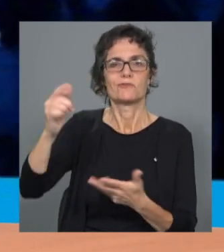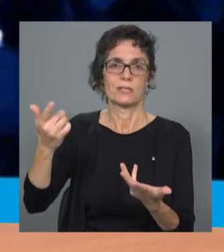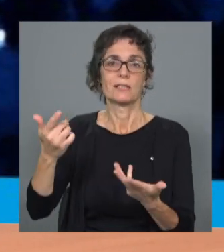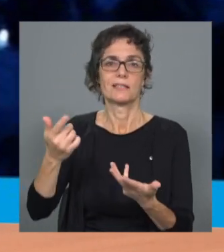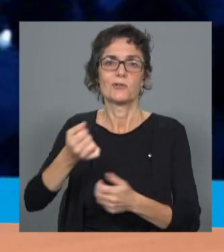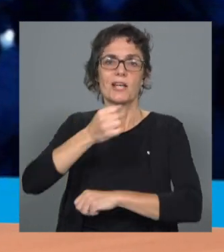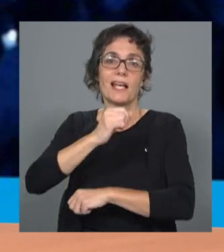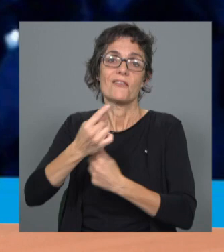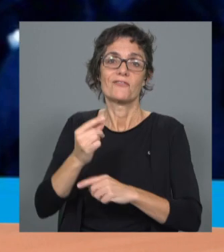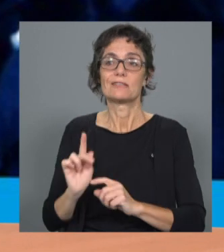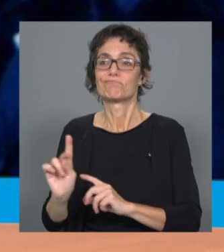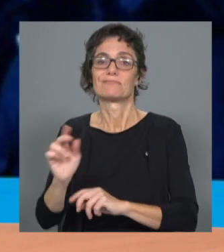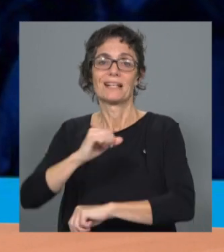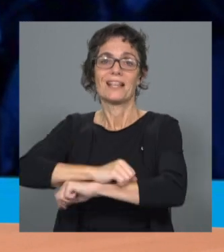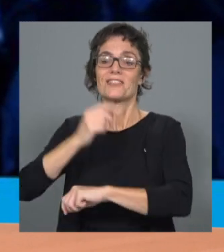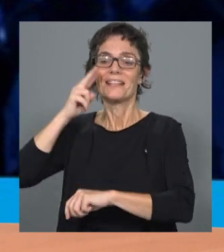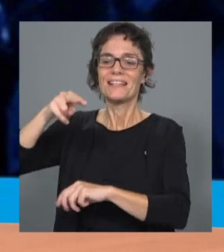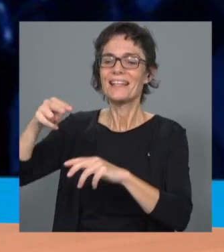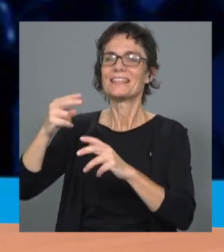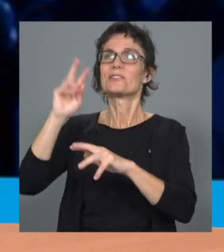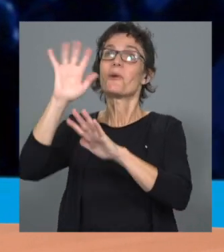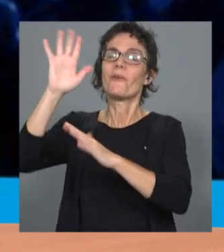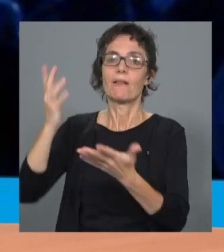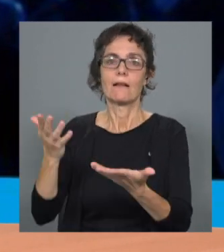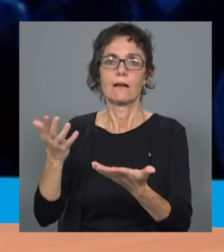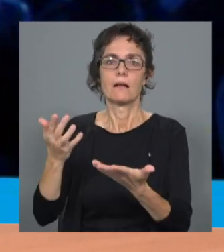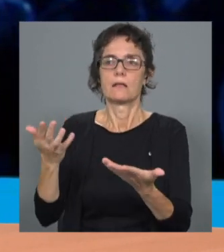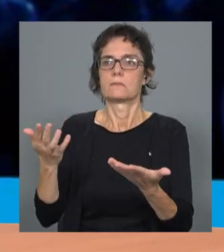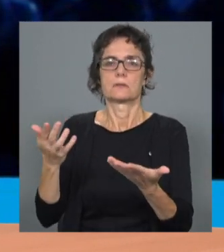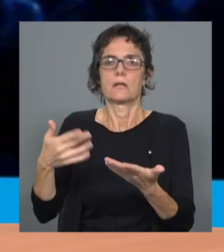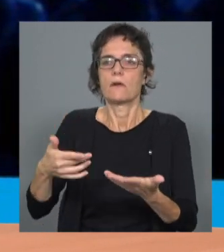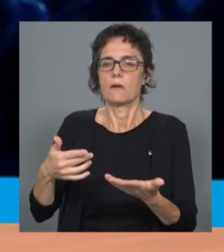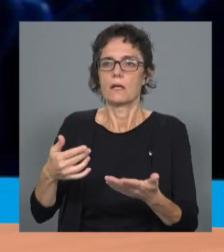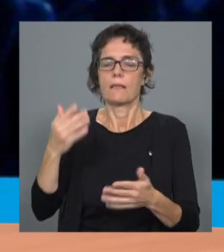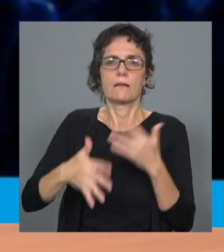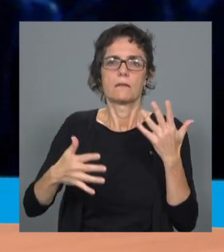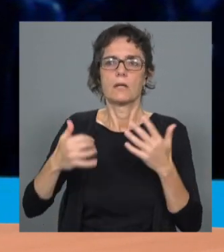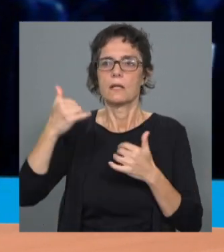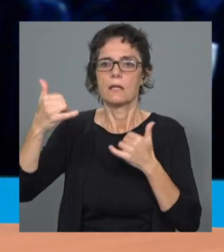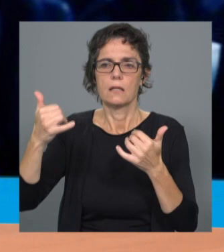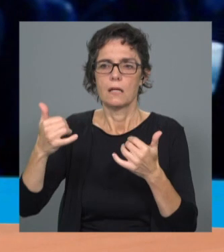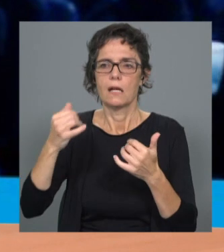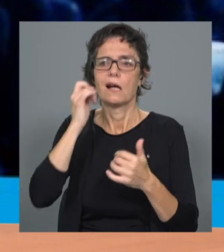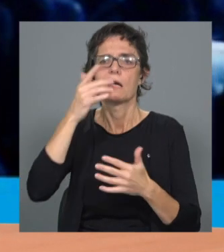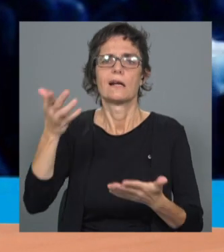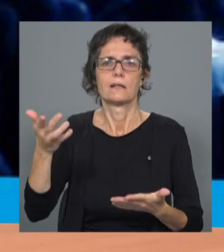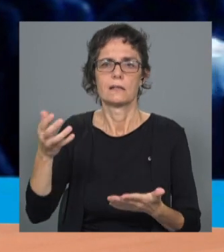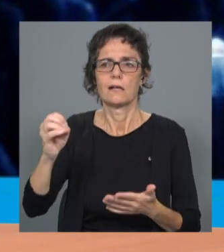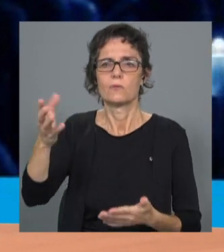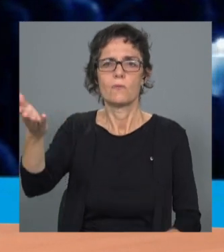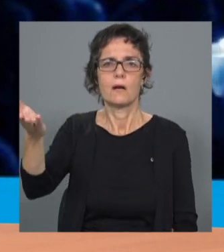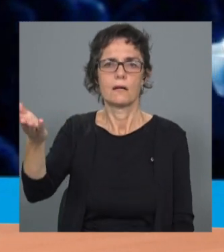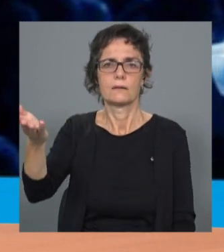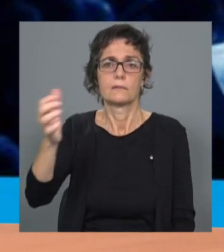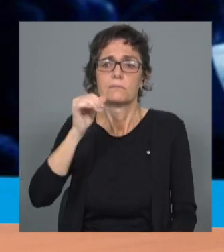que este último ano nós não estivéssemos tão próximos como era habitual. Isso custou um bocadinho mais do que é